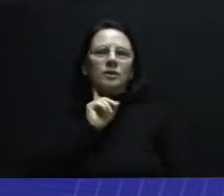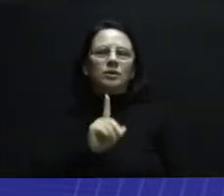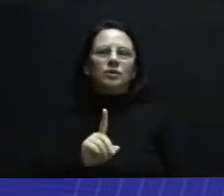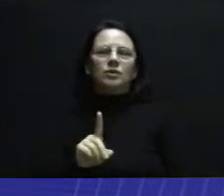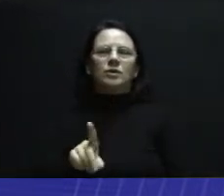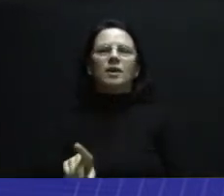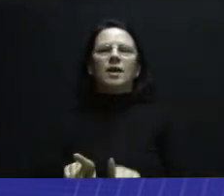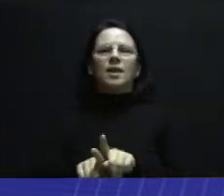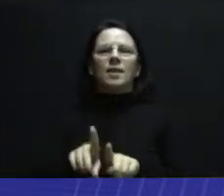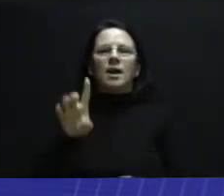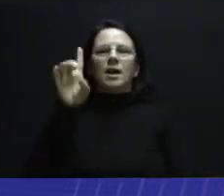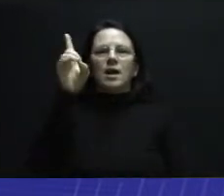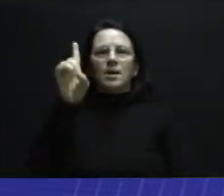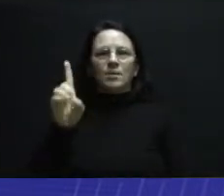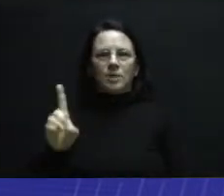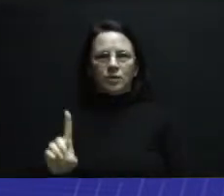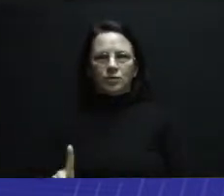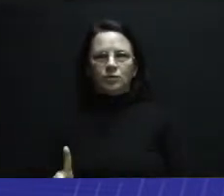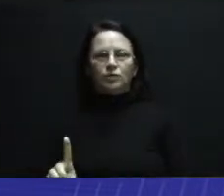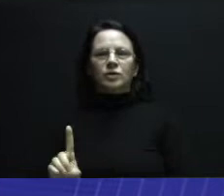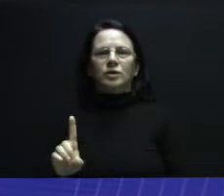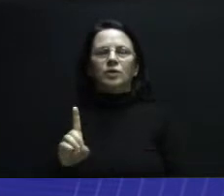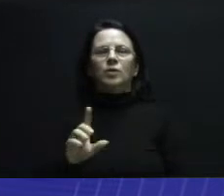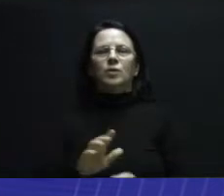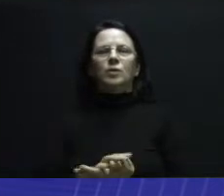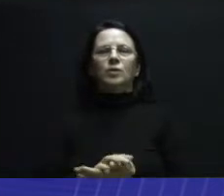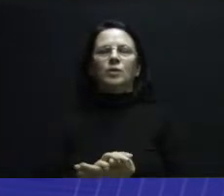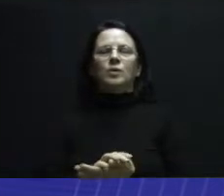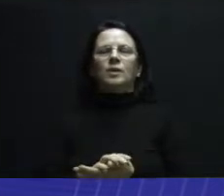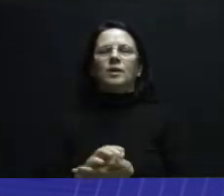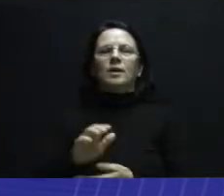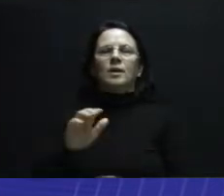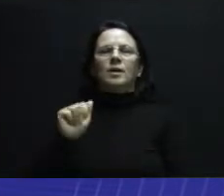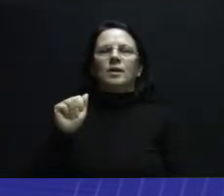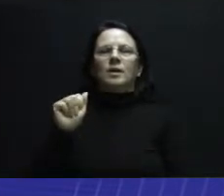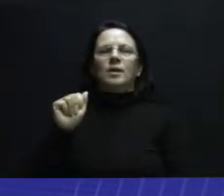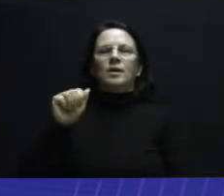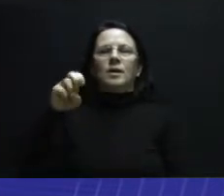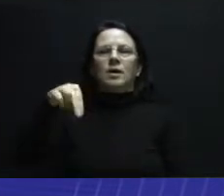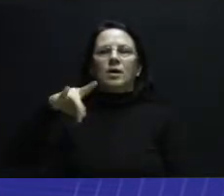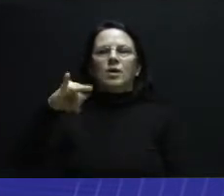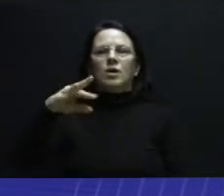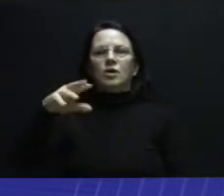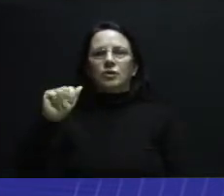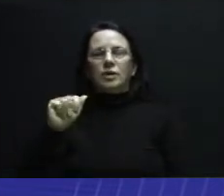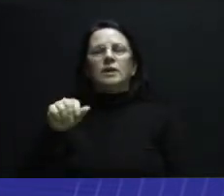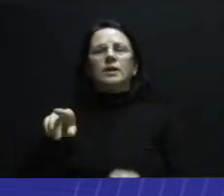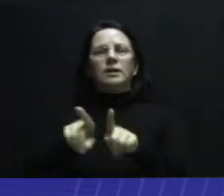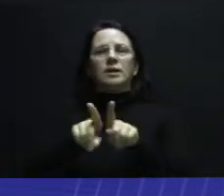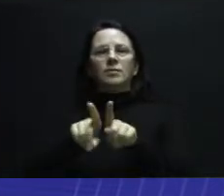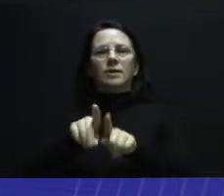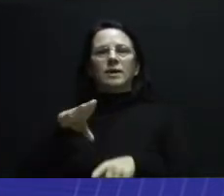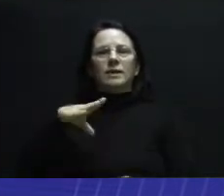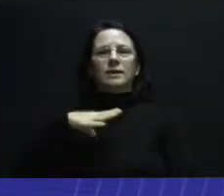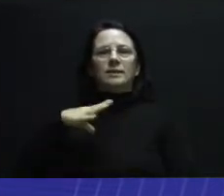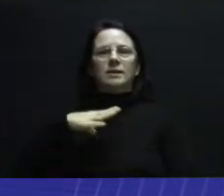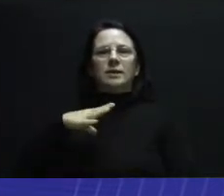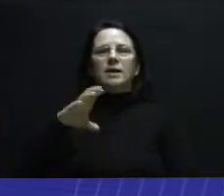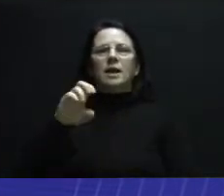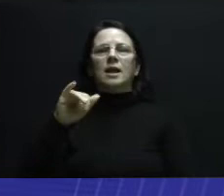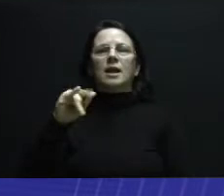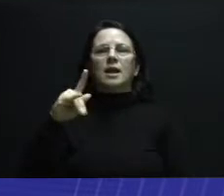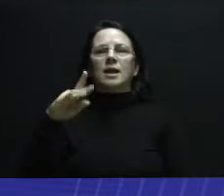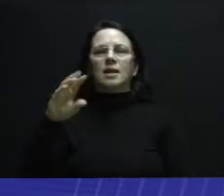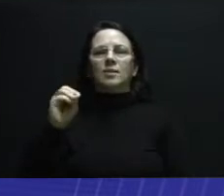de diretor do Instituto Salesiano Anchieta, em Jaciguá, Espírito Santo, e da paróquia Cristo Luz dos Povos,